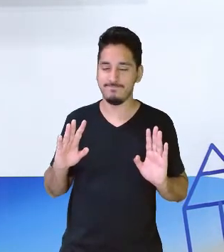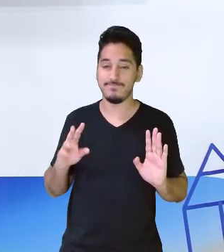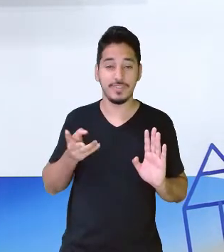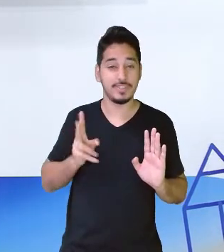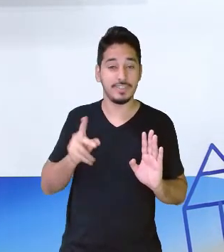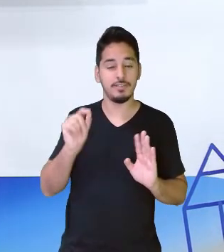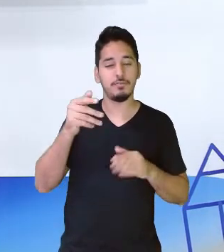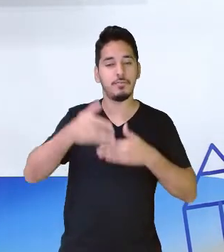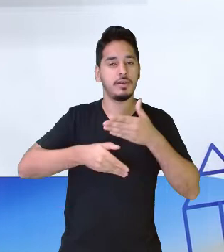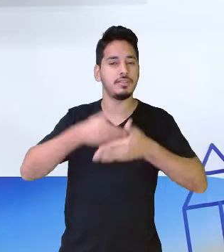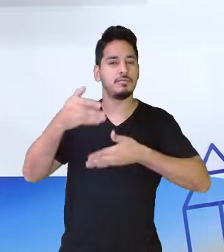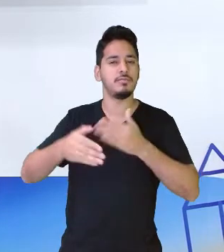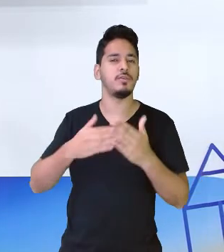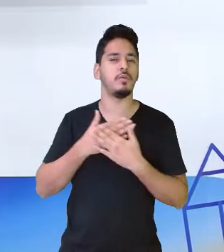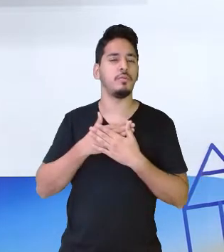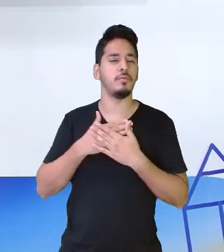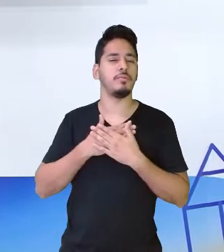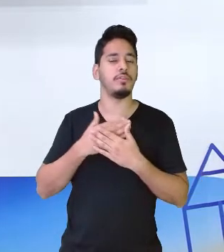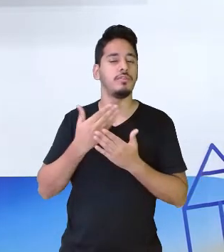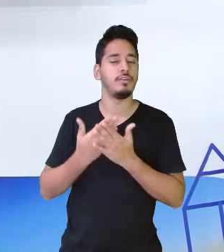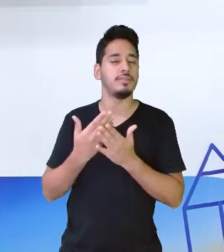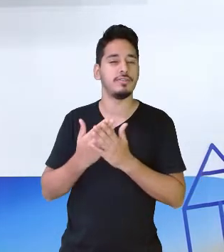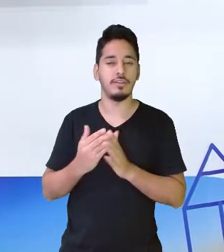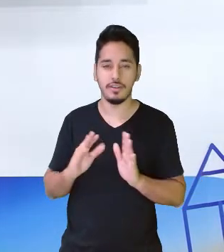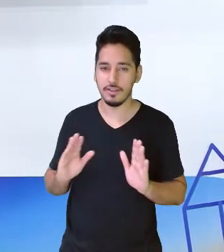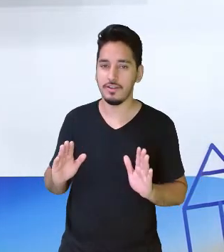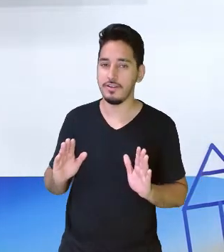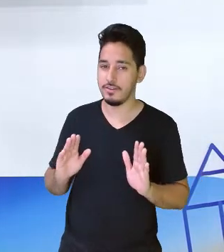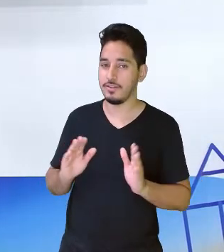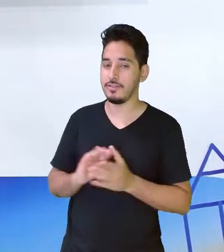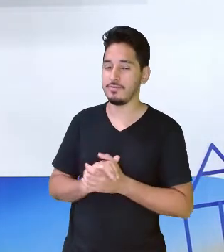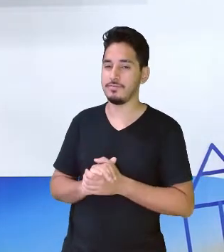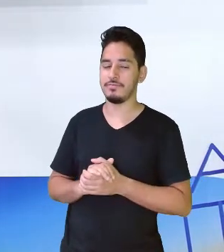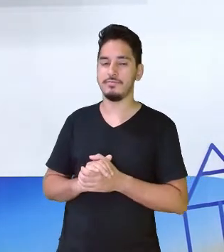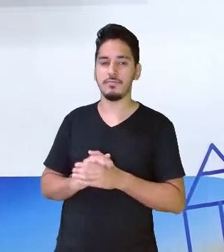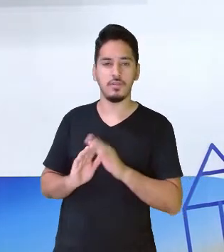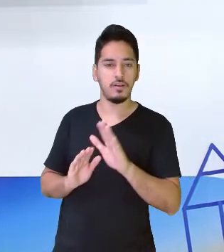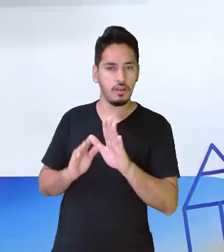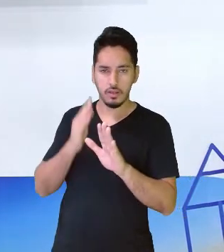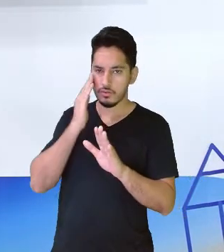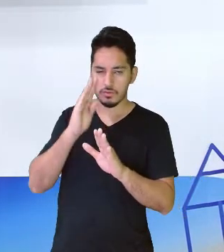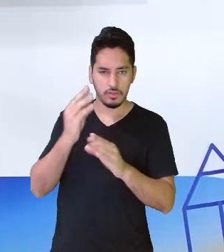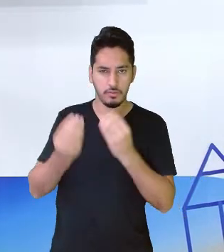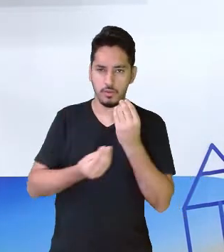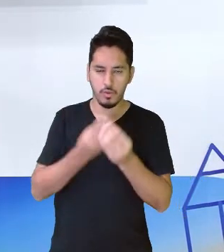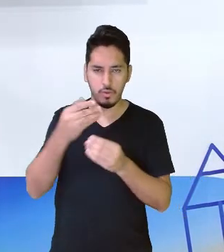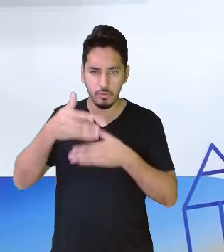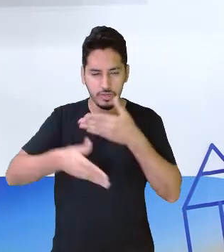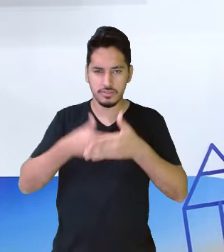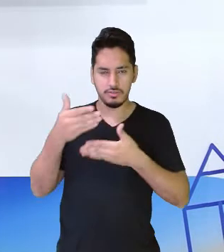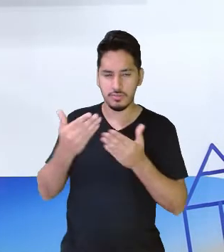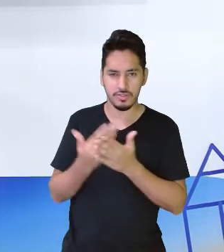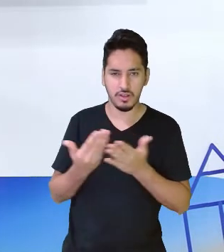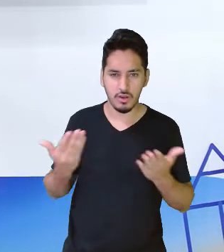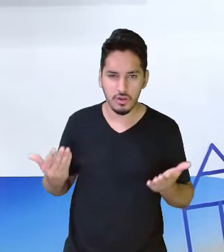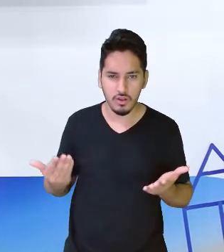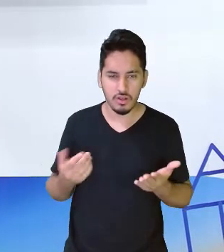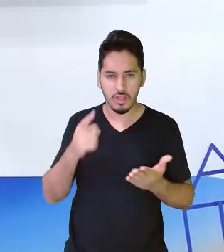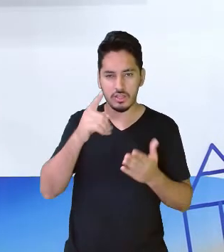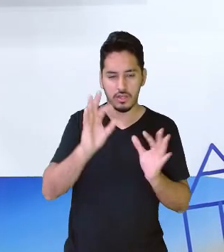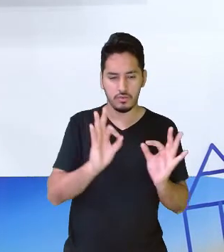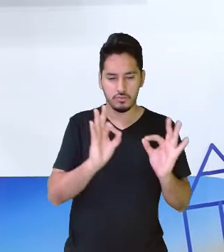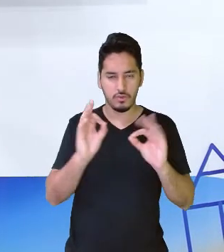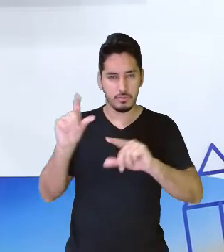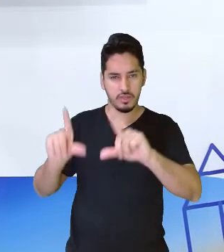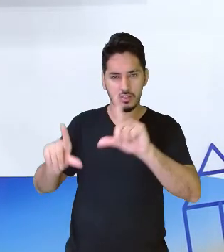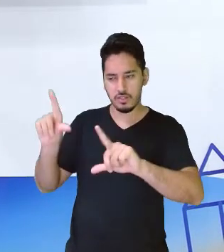sempre participa comigo das aulas, né? Ah, você não sabe como participar da aula? Você está me assistindo